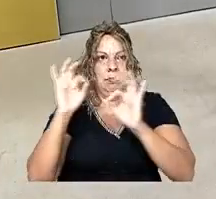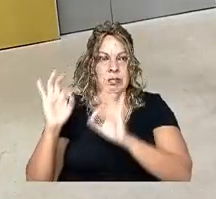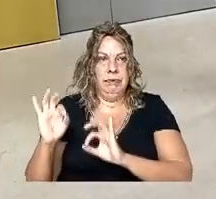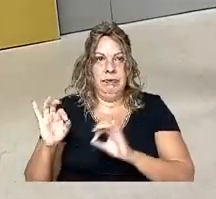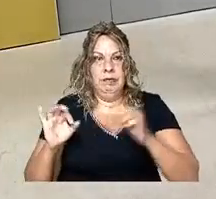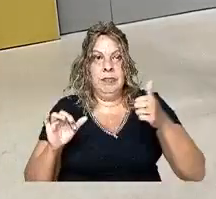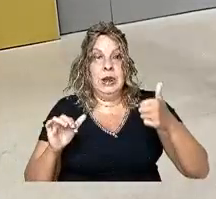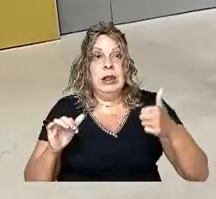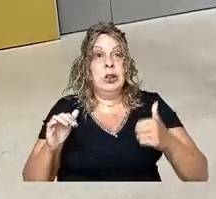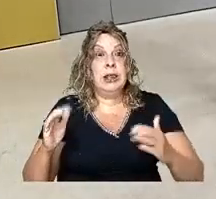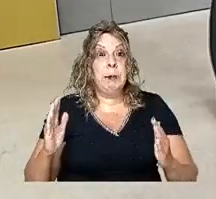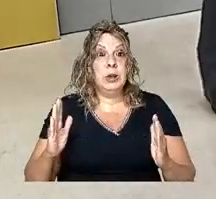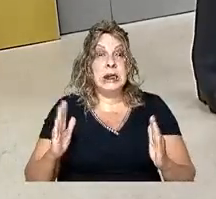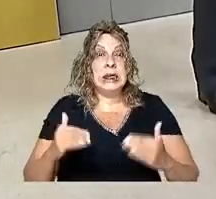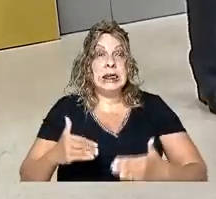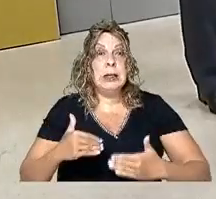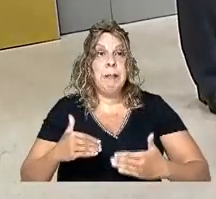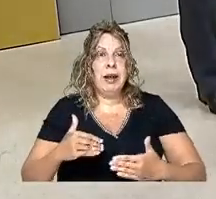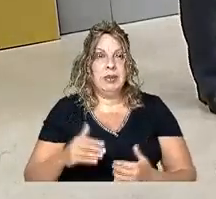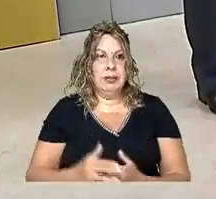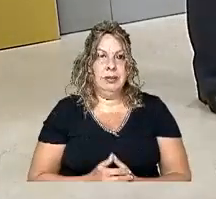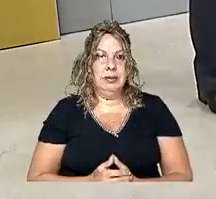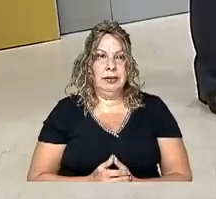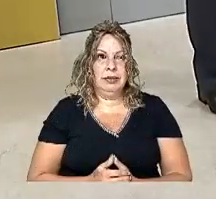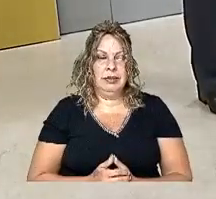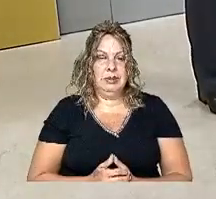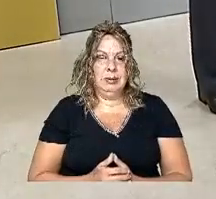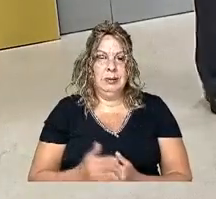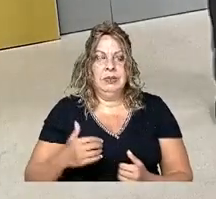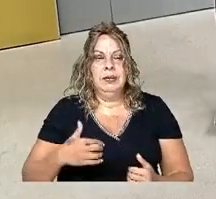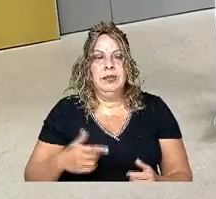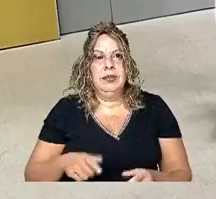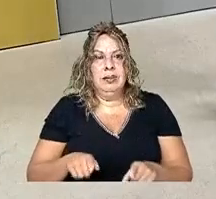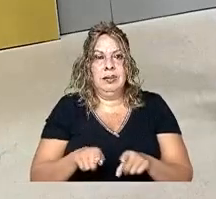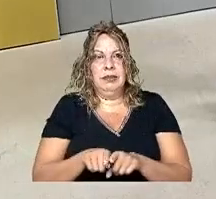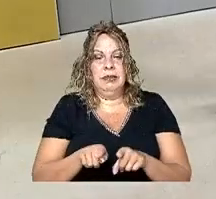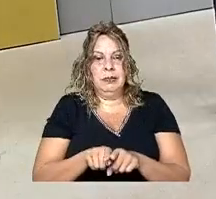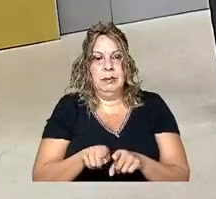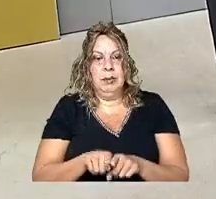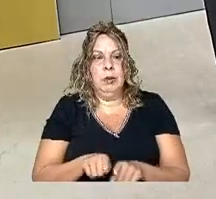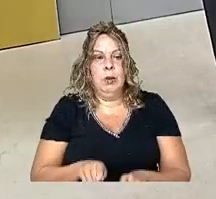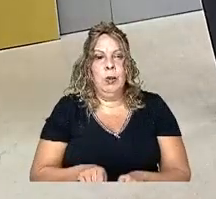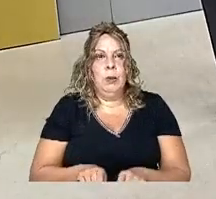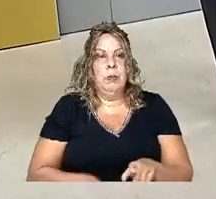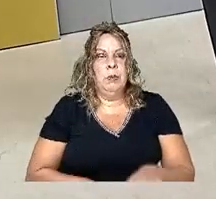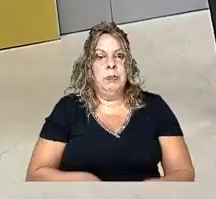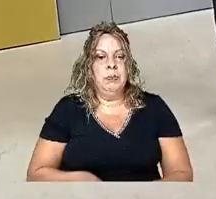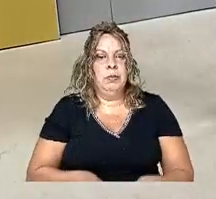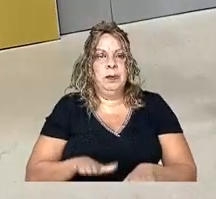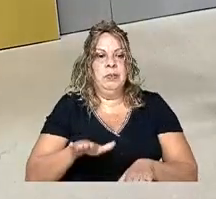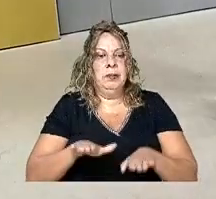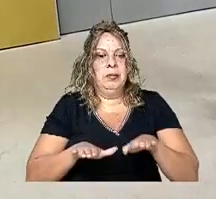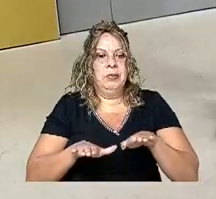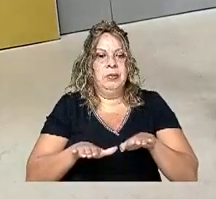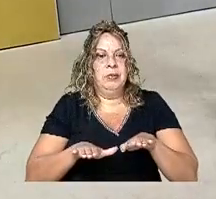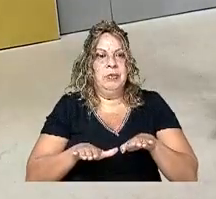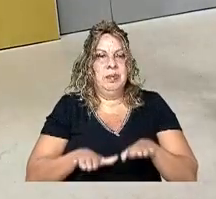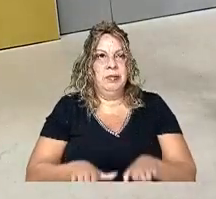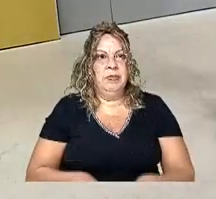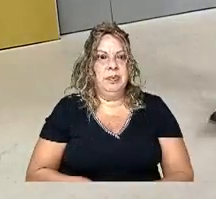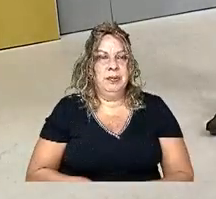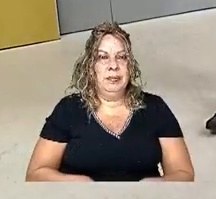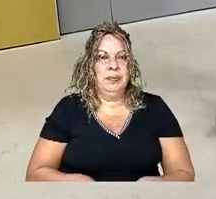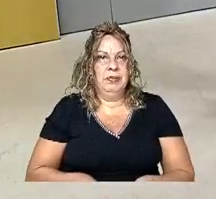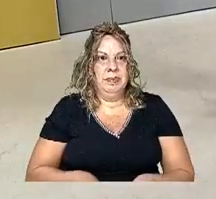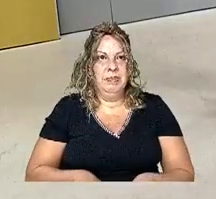mandando suas mensagens. Manda, manda, manda muita mensagem aí. É isso mesmo, um ótimo dia para todos que estão aqui no estúdio. Bom dia para